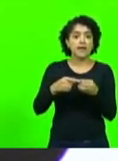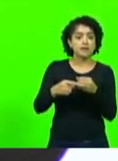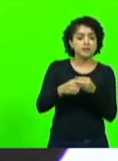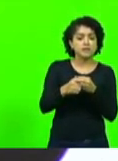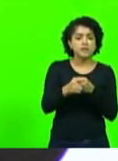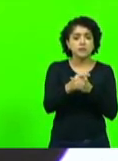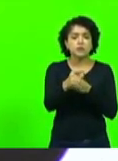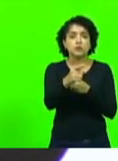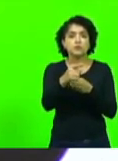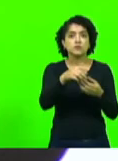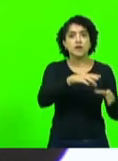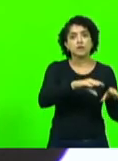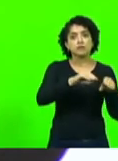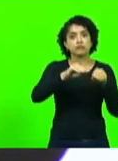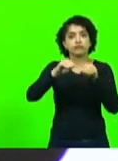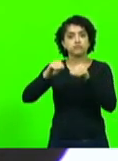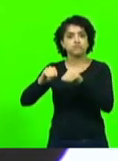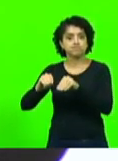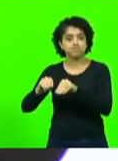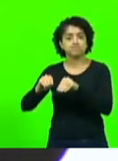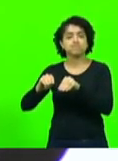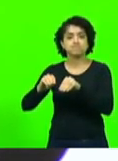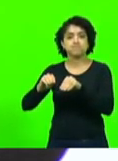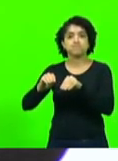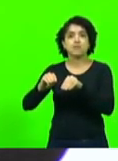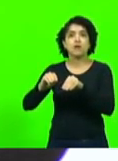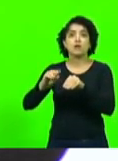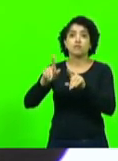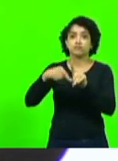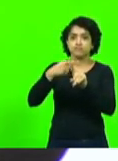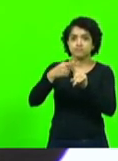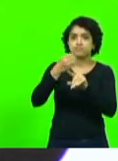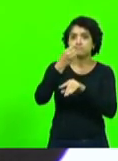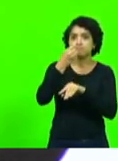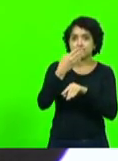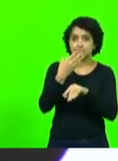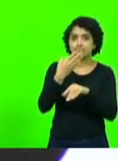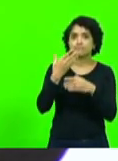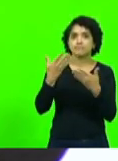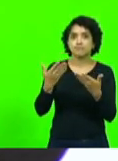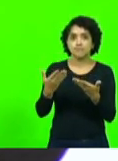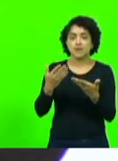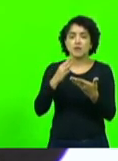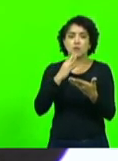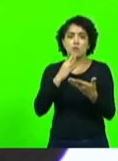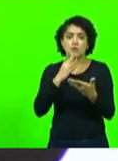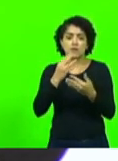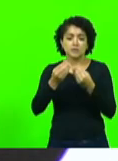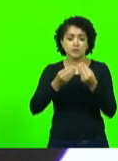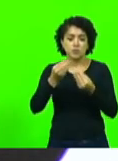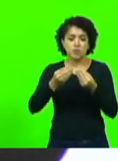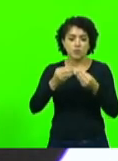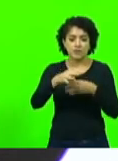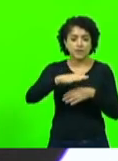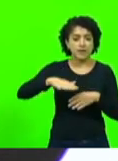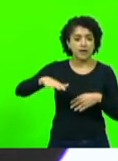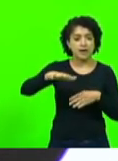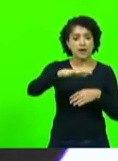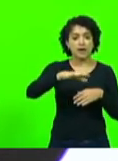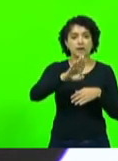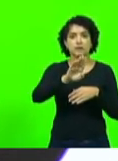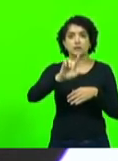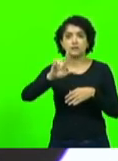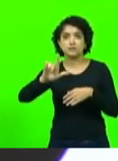para o município. Isso foi muito positivo, né? Para quem conhece a topografia de Blumenau, ela é uma